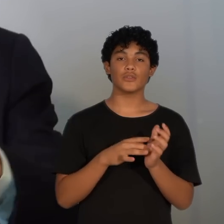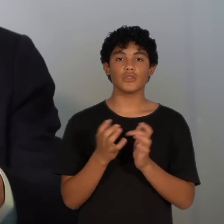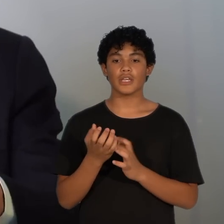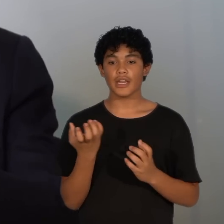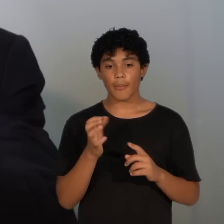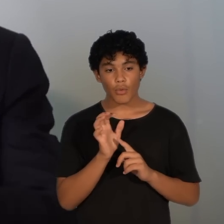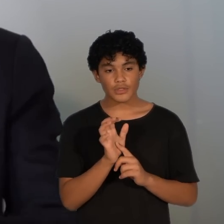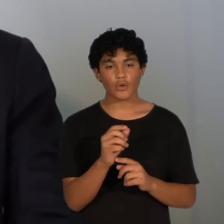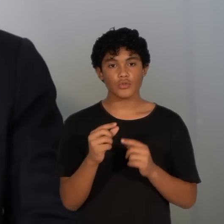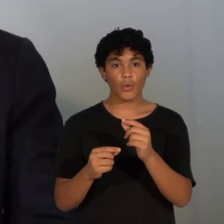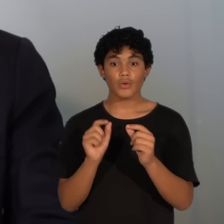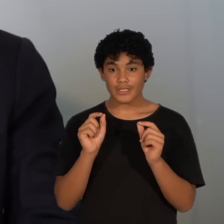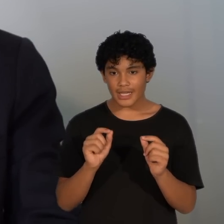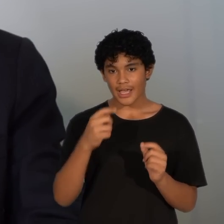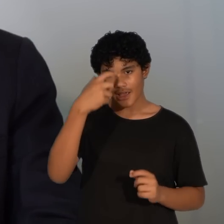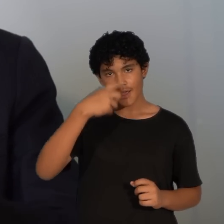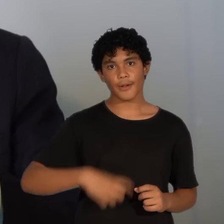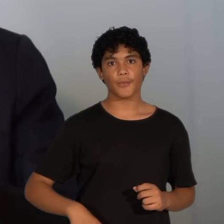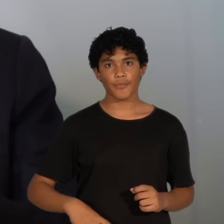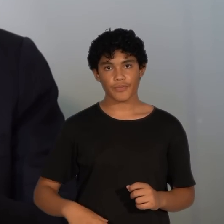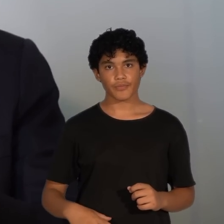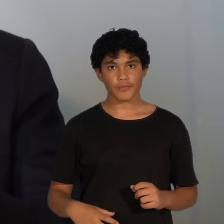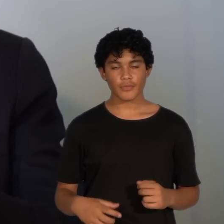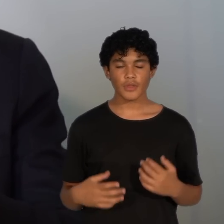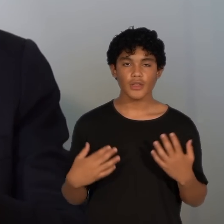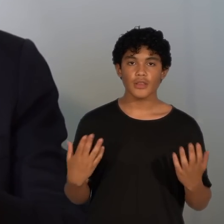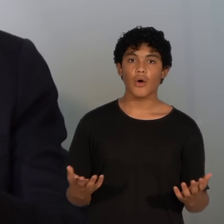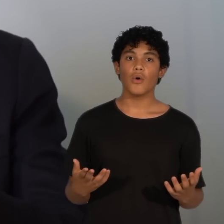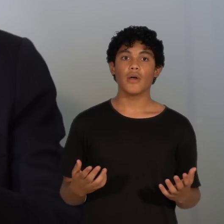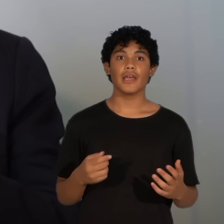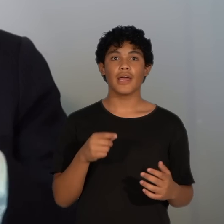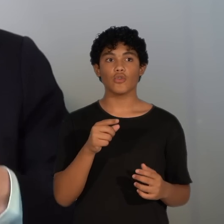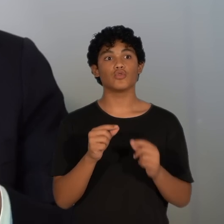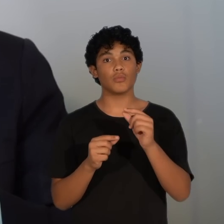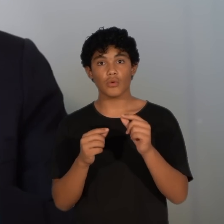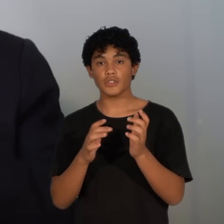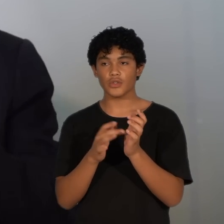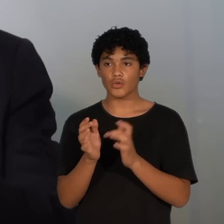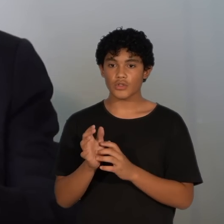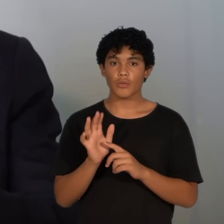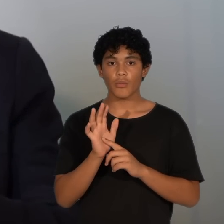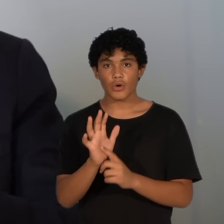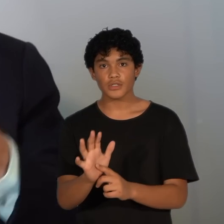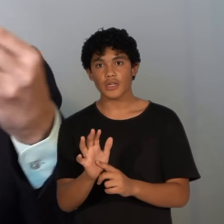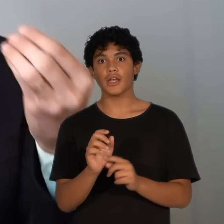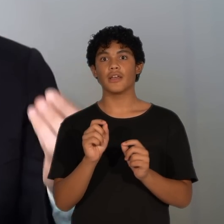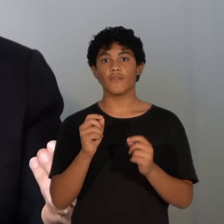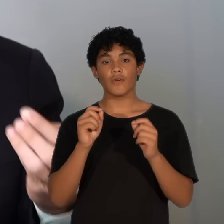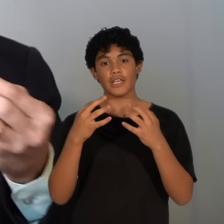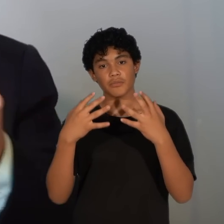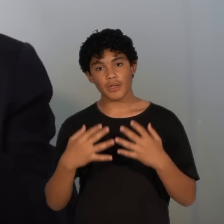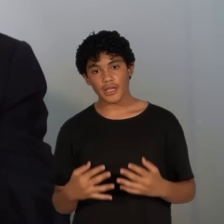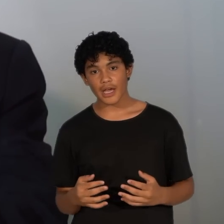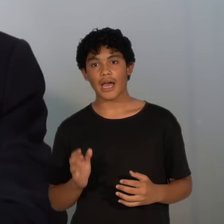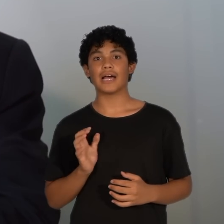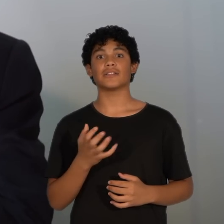chegou simplesmente lá dizendo que era o Messias. Ele foi mostrando, né, que as questões, explicando para